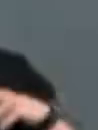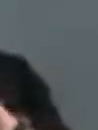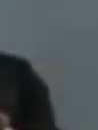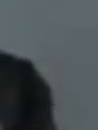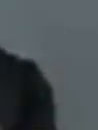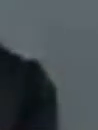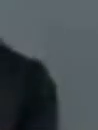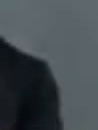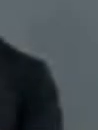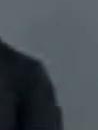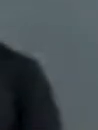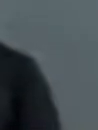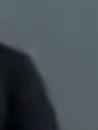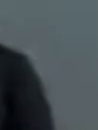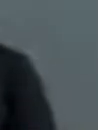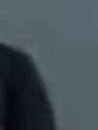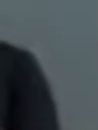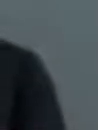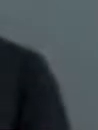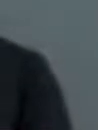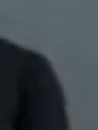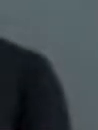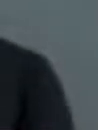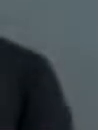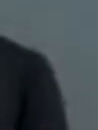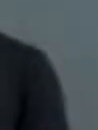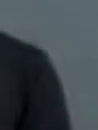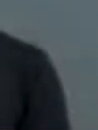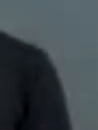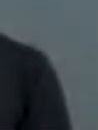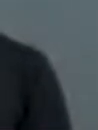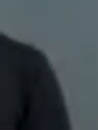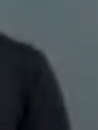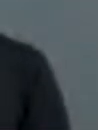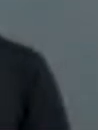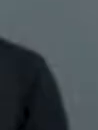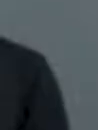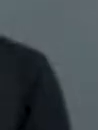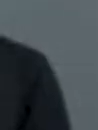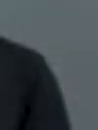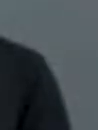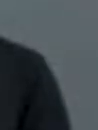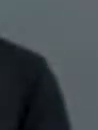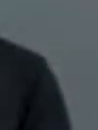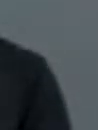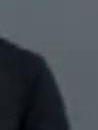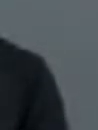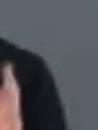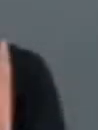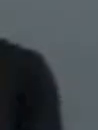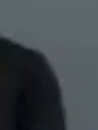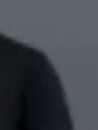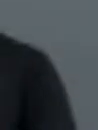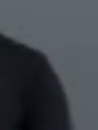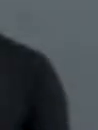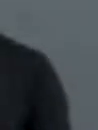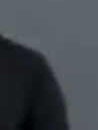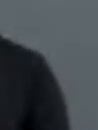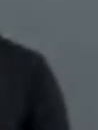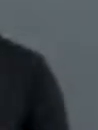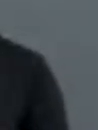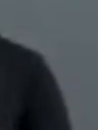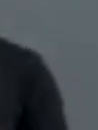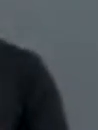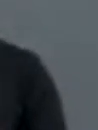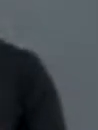E sabe por que esse golpe não aconteceu? Porque partidos, imprensa, a